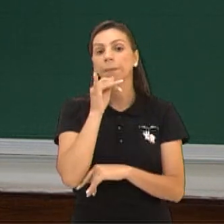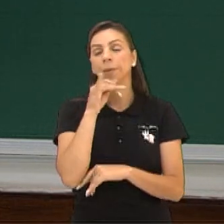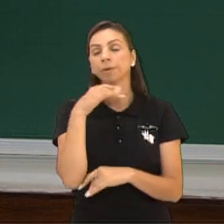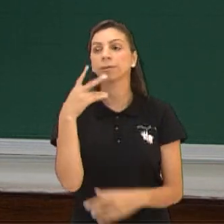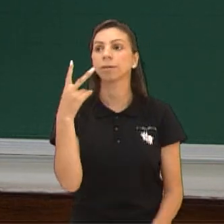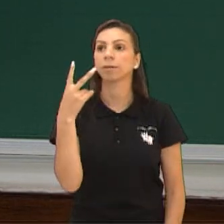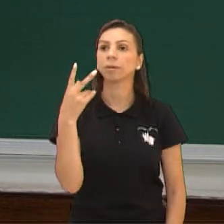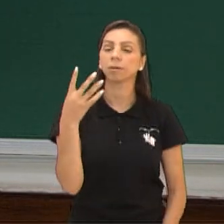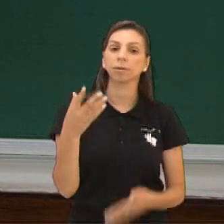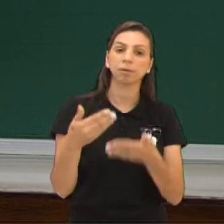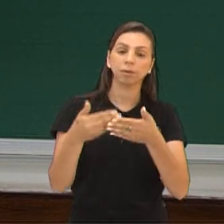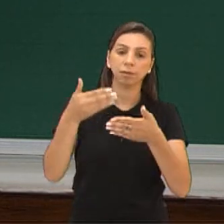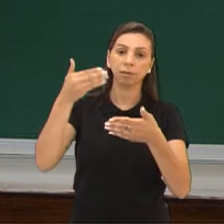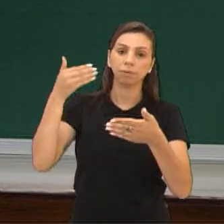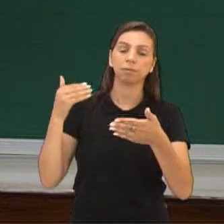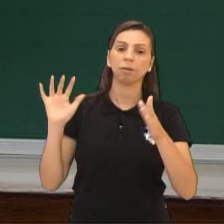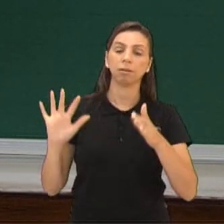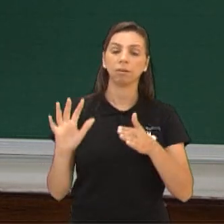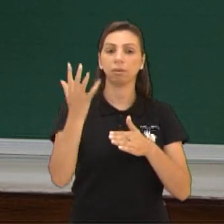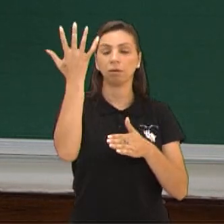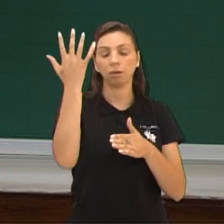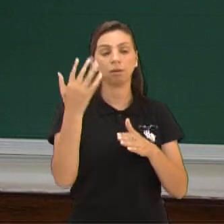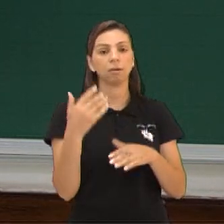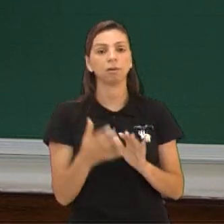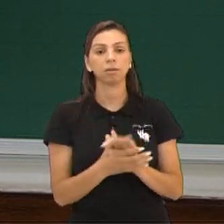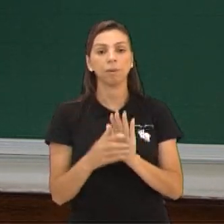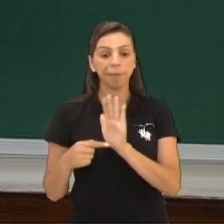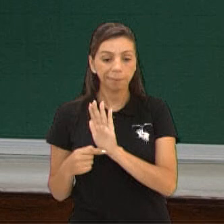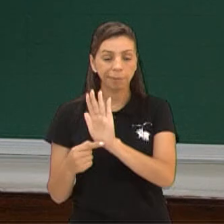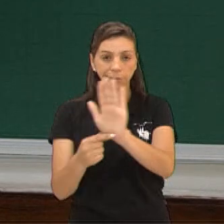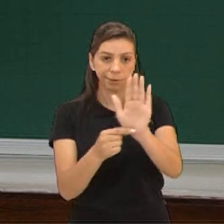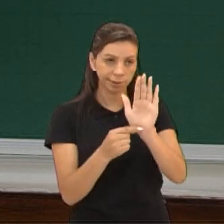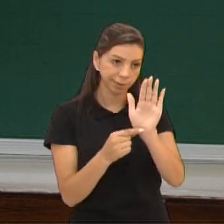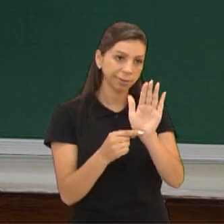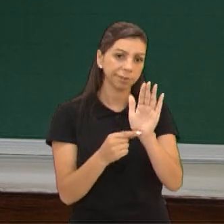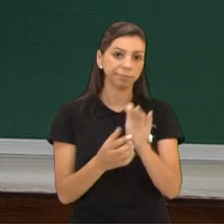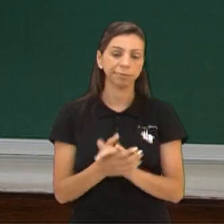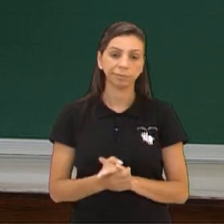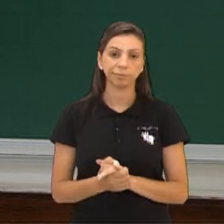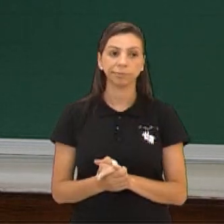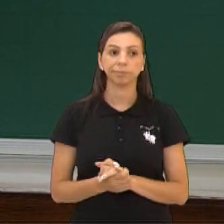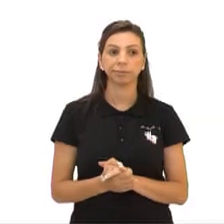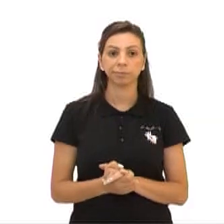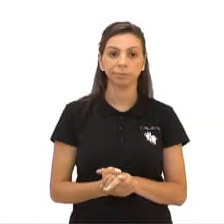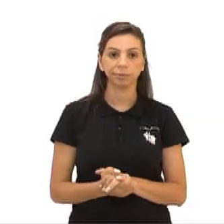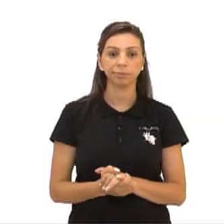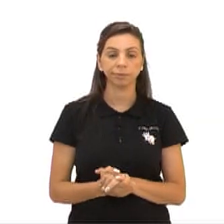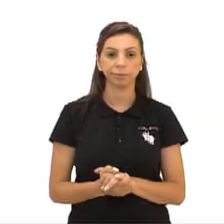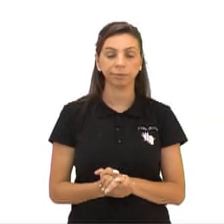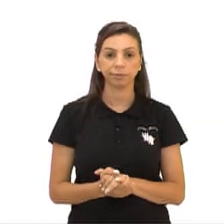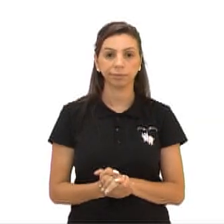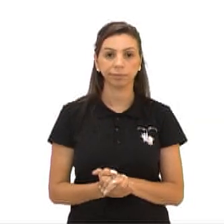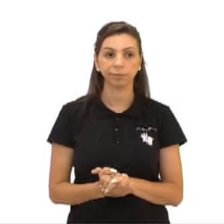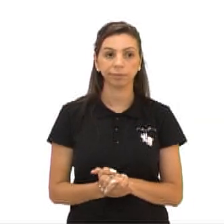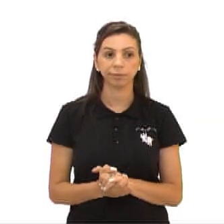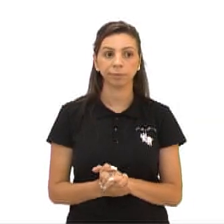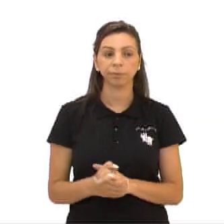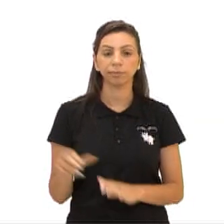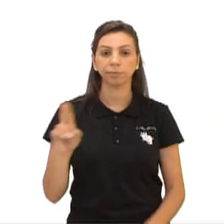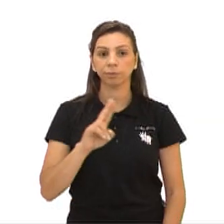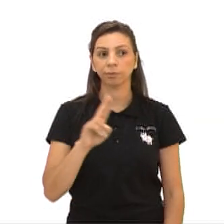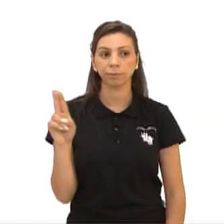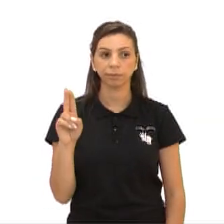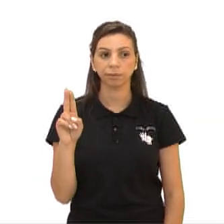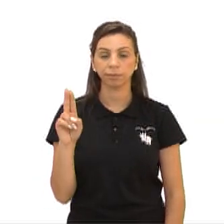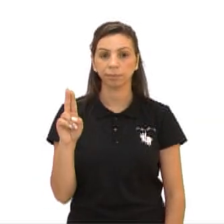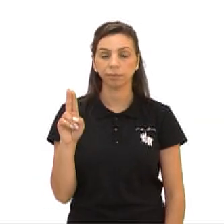vimos lá na fenomenologia, algumas coisas aparecem, né? Então, nós vamos ter a coisa chamada